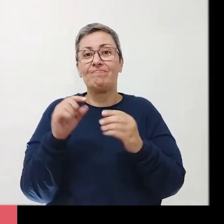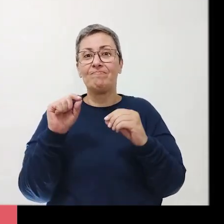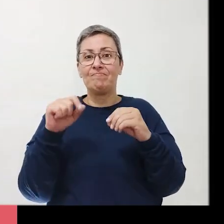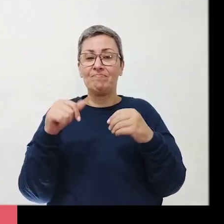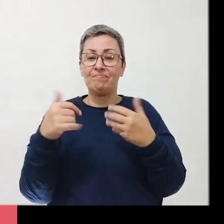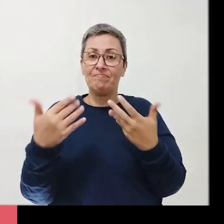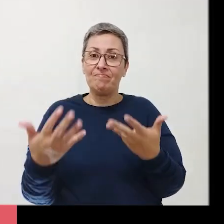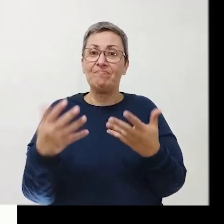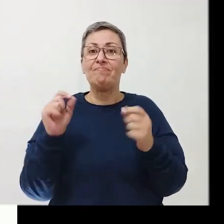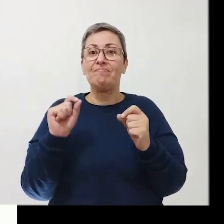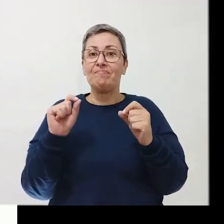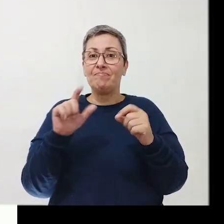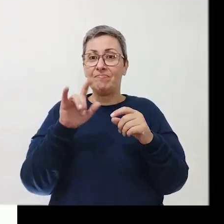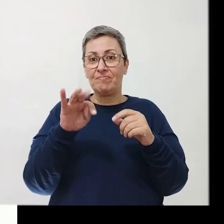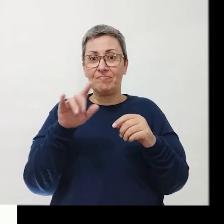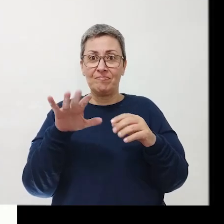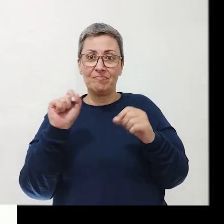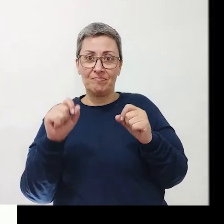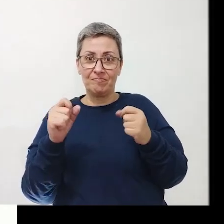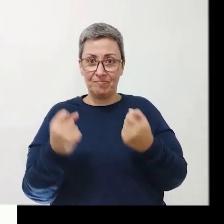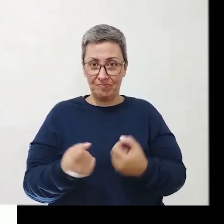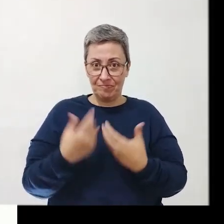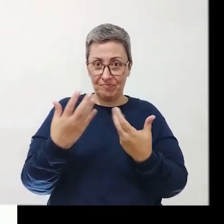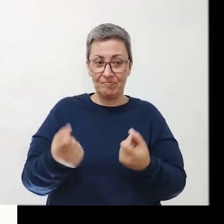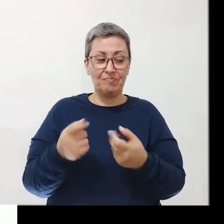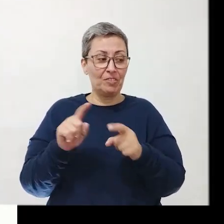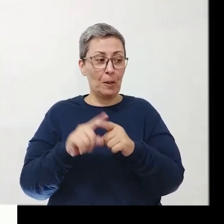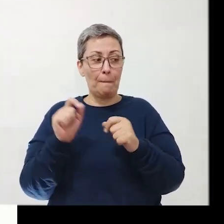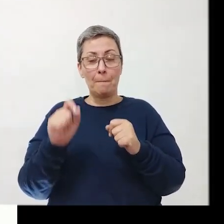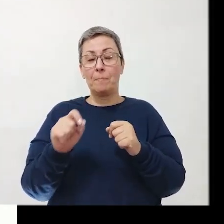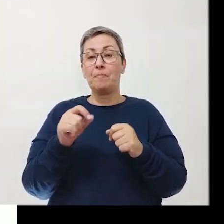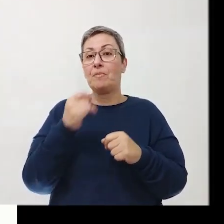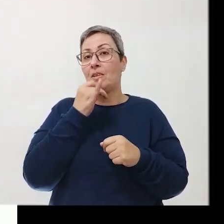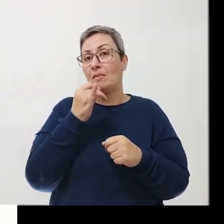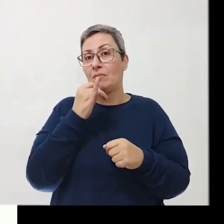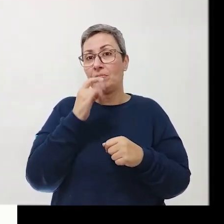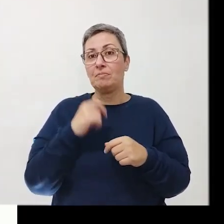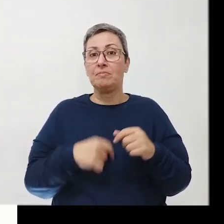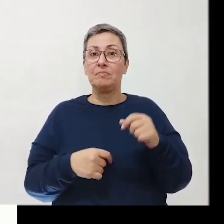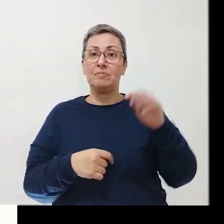foi produzido, né? Então, a palavra timidez,